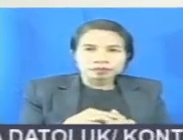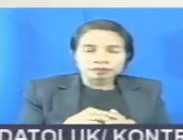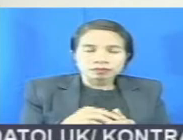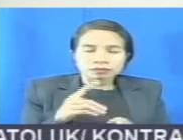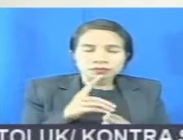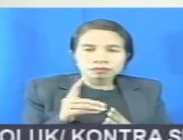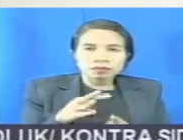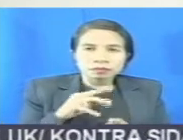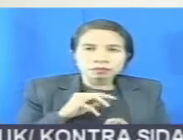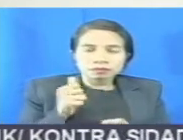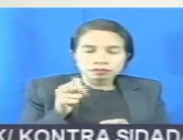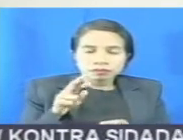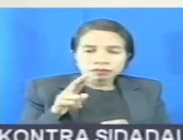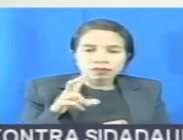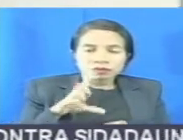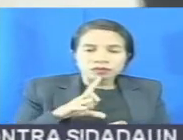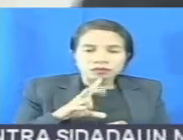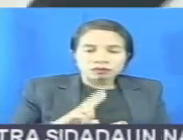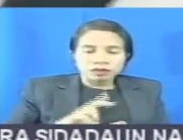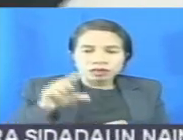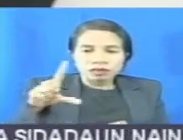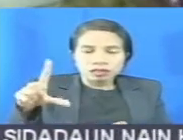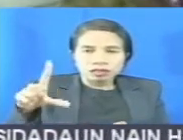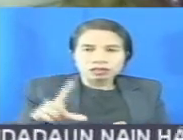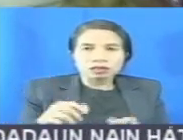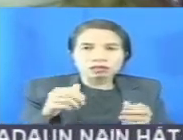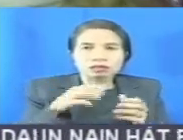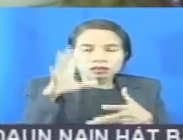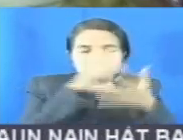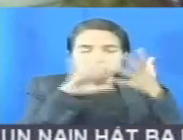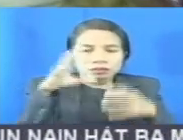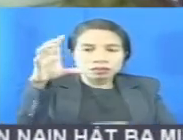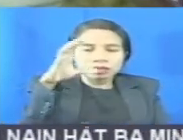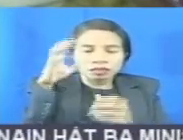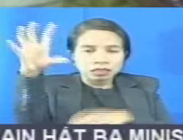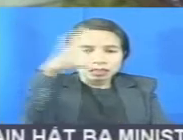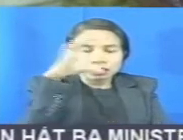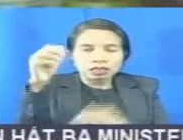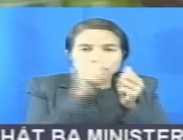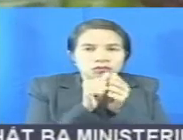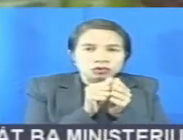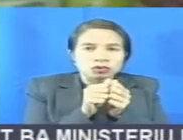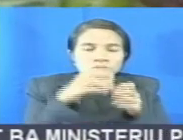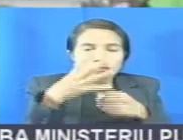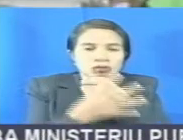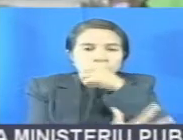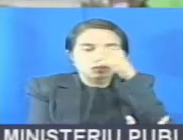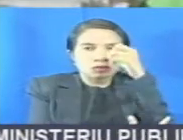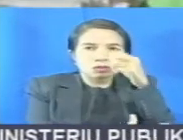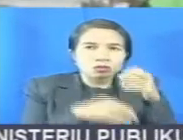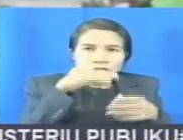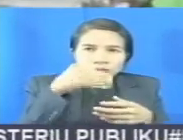Gaio agradece ba Presidente da República nia presença ba Natal Hamutuk ho uankiak no labarik deficiência sira. Sira